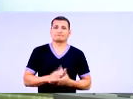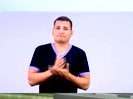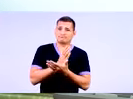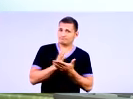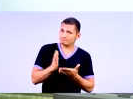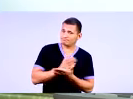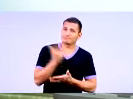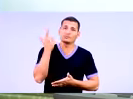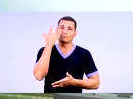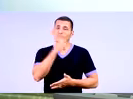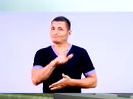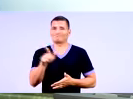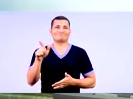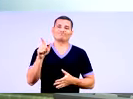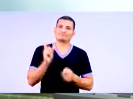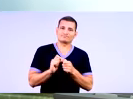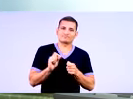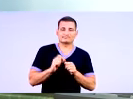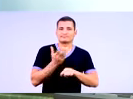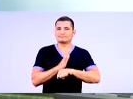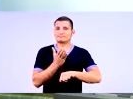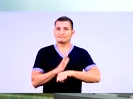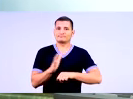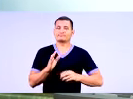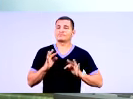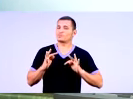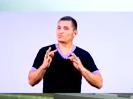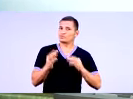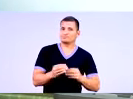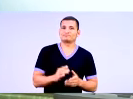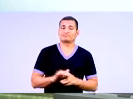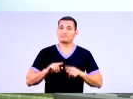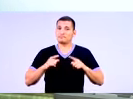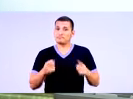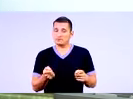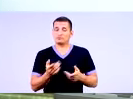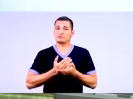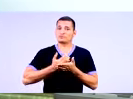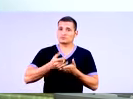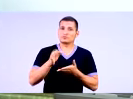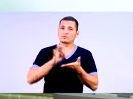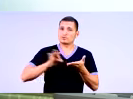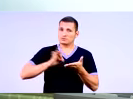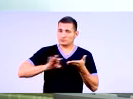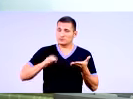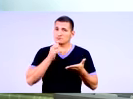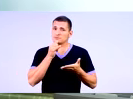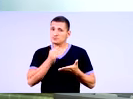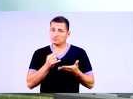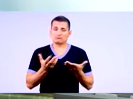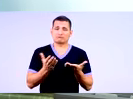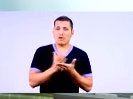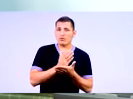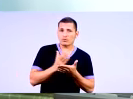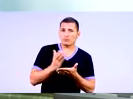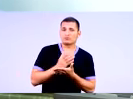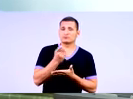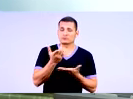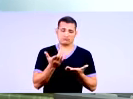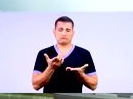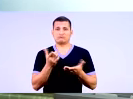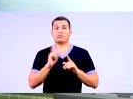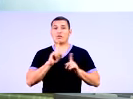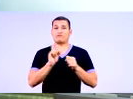todo o exercício, mas nós vamos começar a correção. Se teve alguma coisa que você deixou de fazer, então esteja